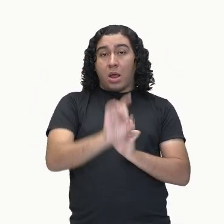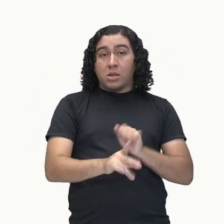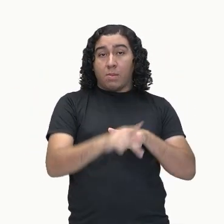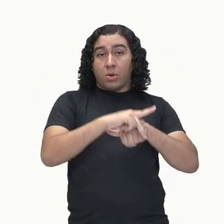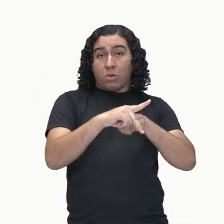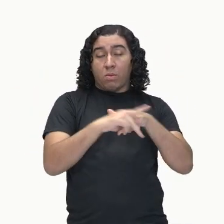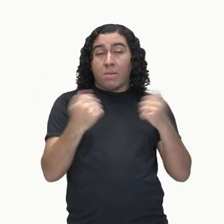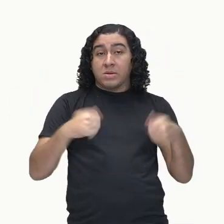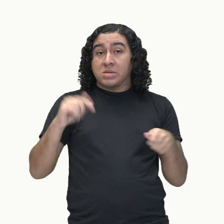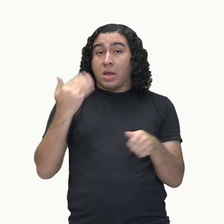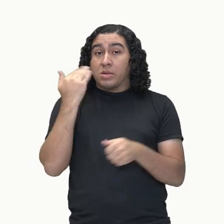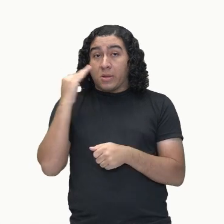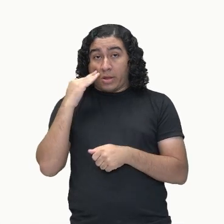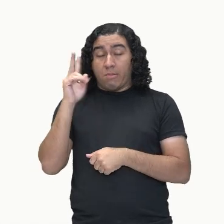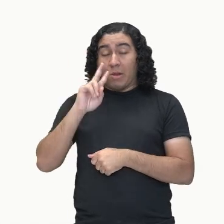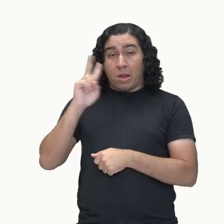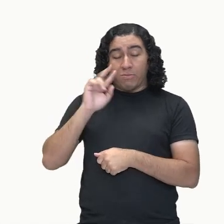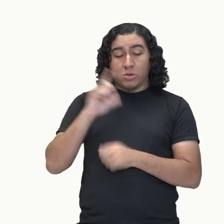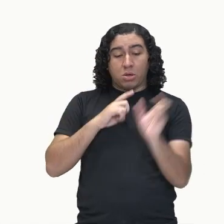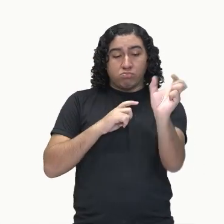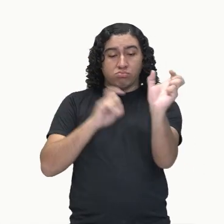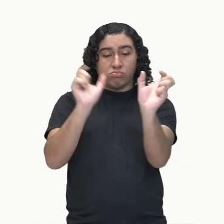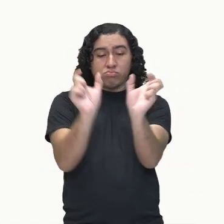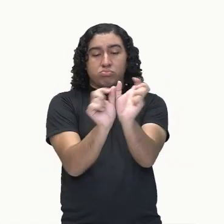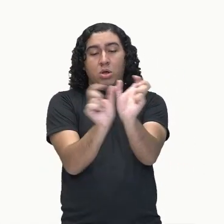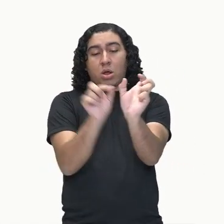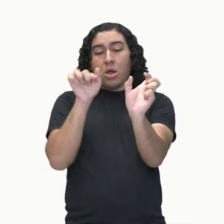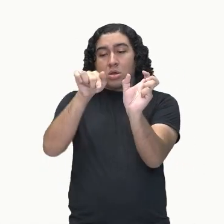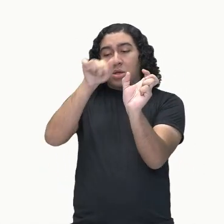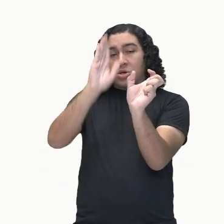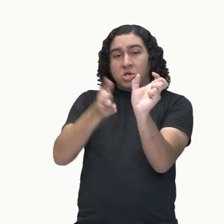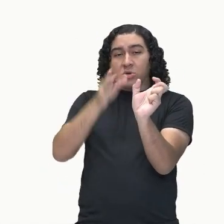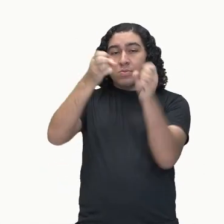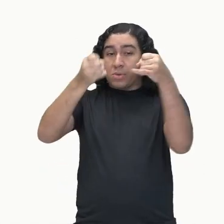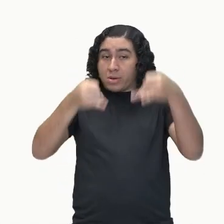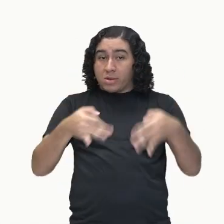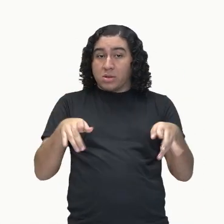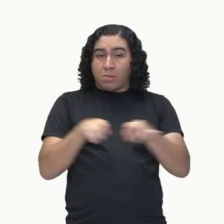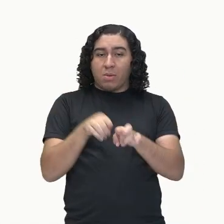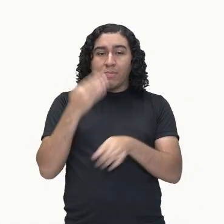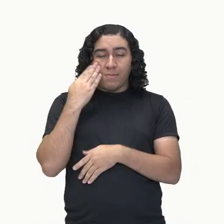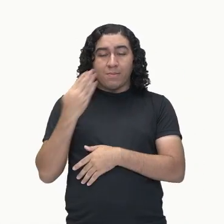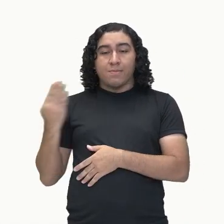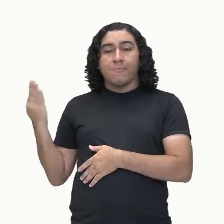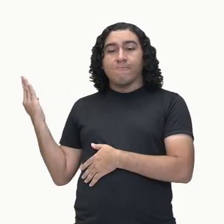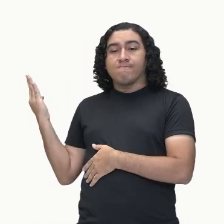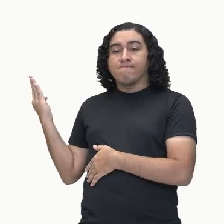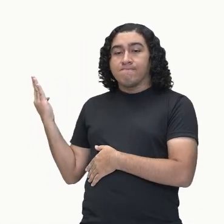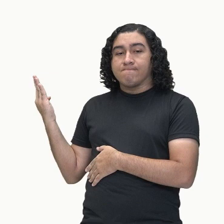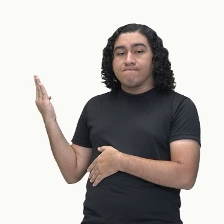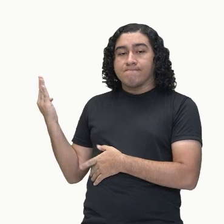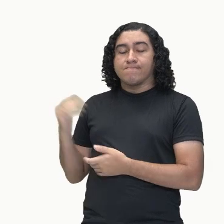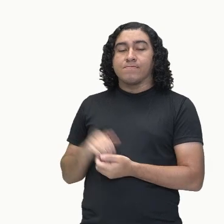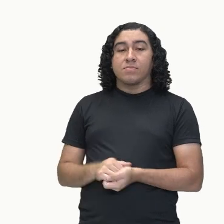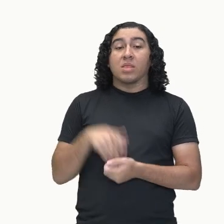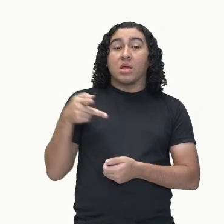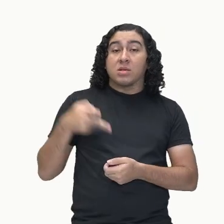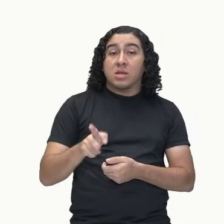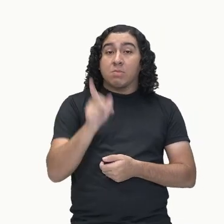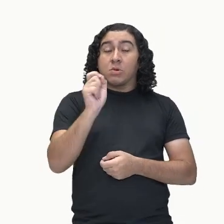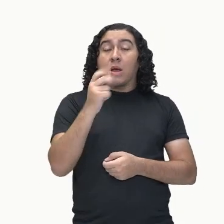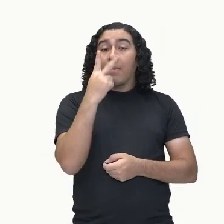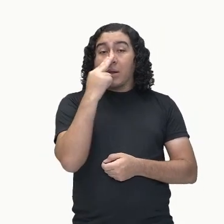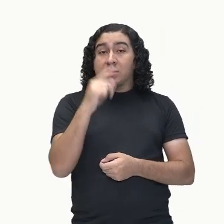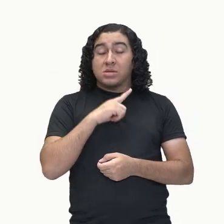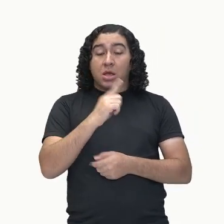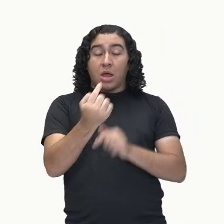desinências eu expliquei muito bem para vocês e aqui estão e sempre no i dessas dezenas recebe o